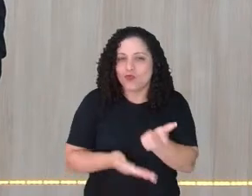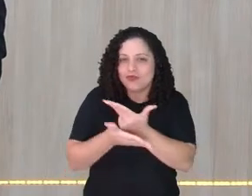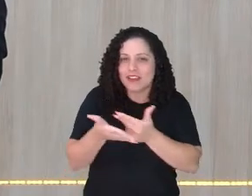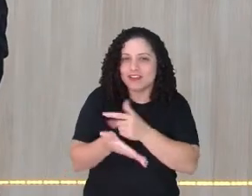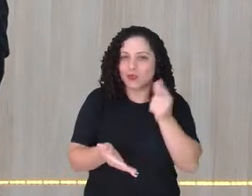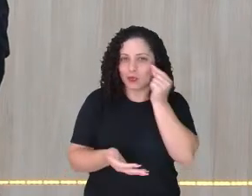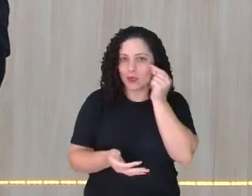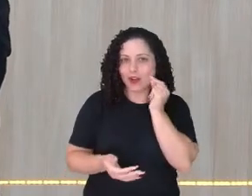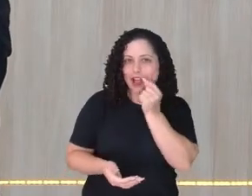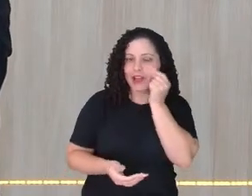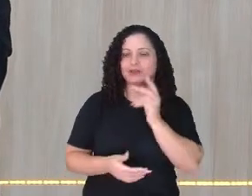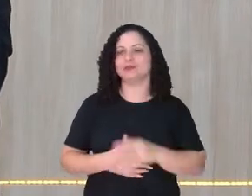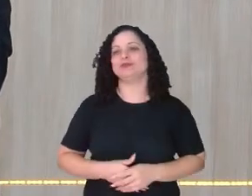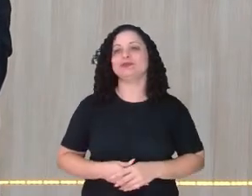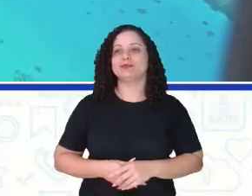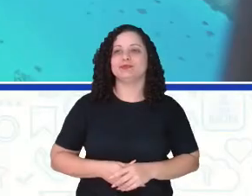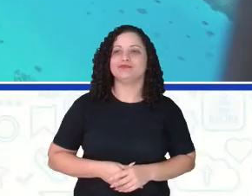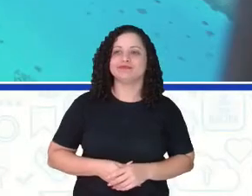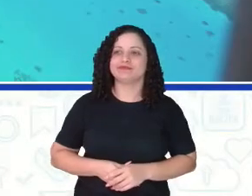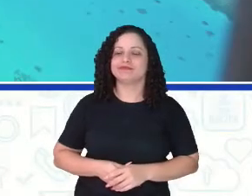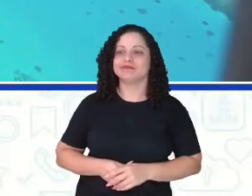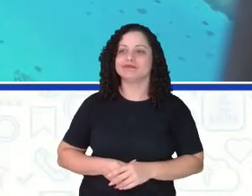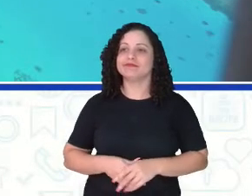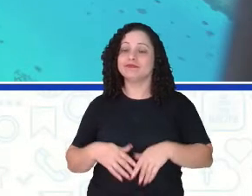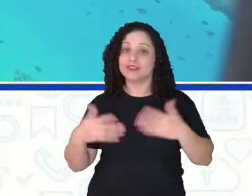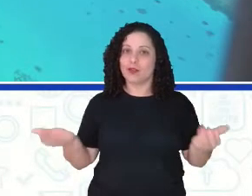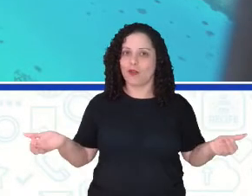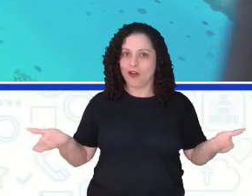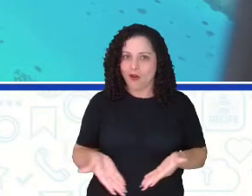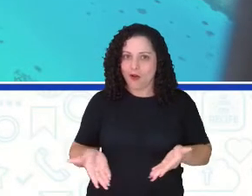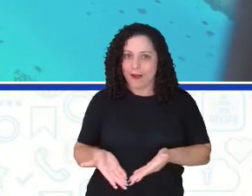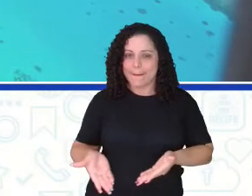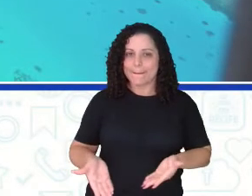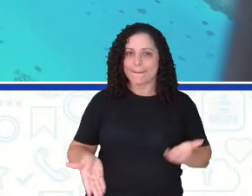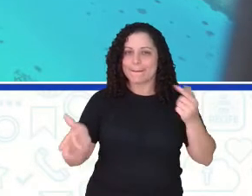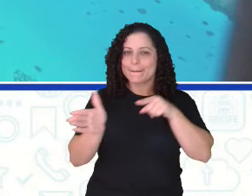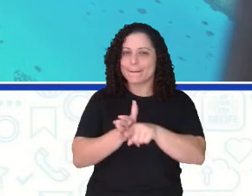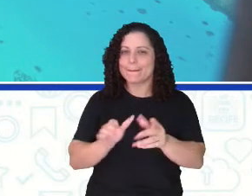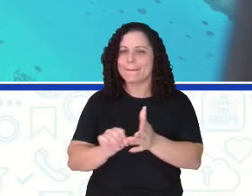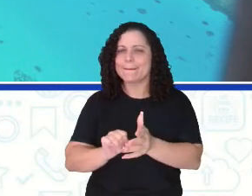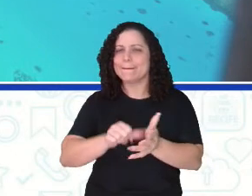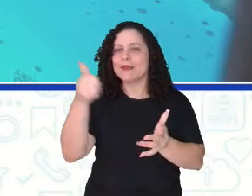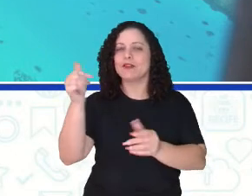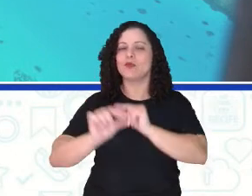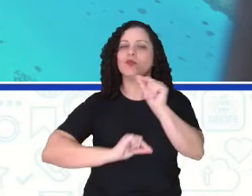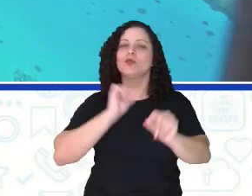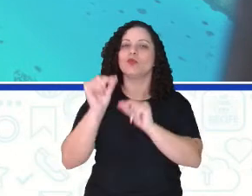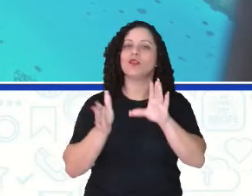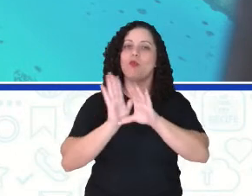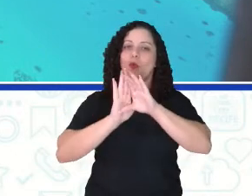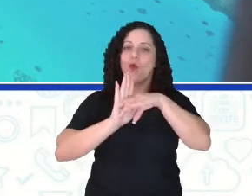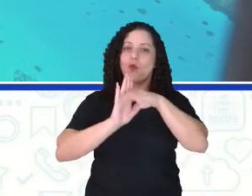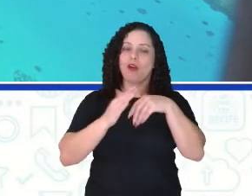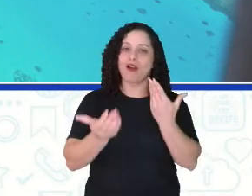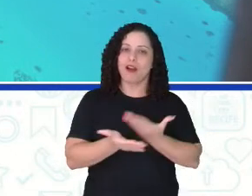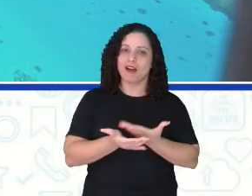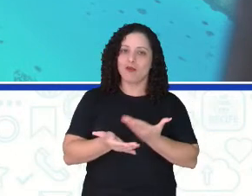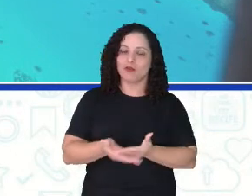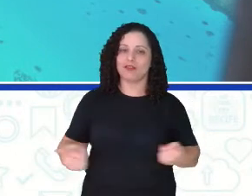Vamos continuar então. Primeira coisa, esse aqui é o grande conceito da nossa aula de